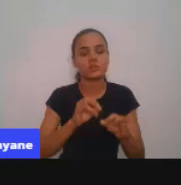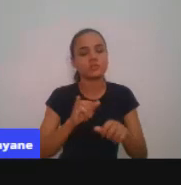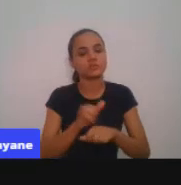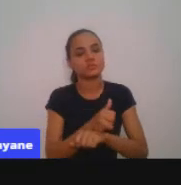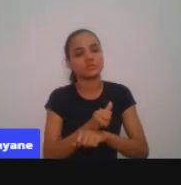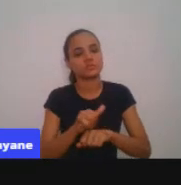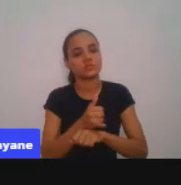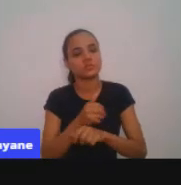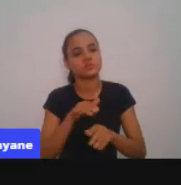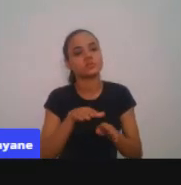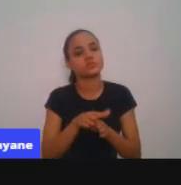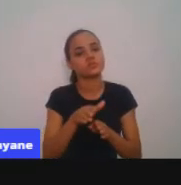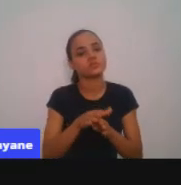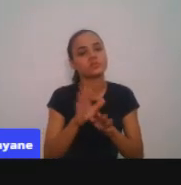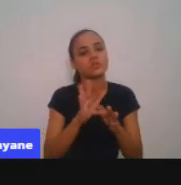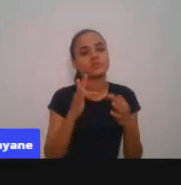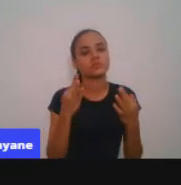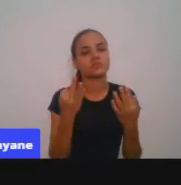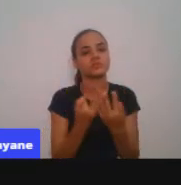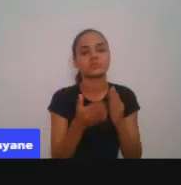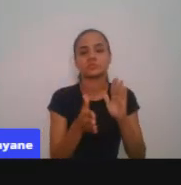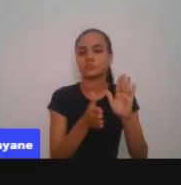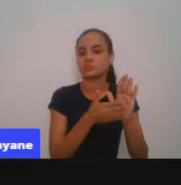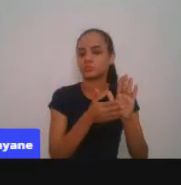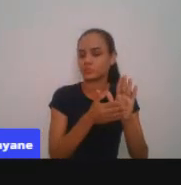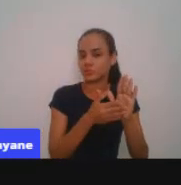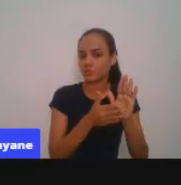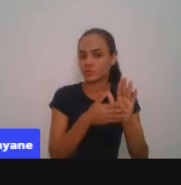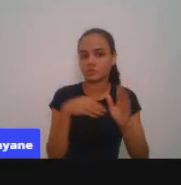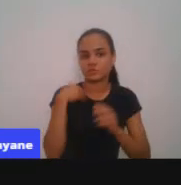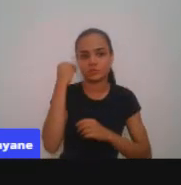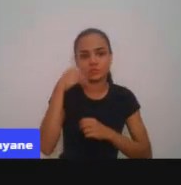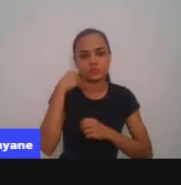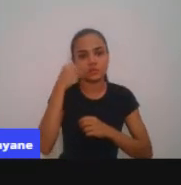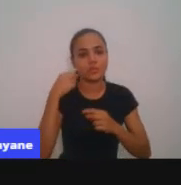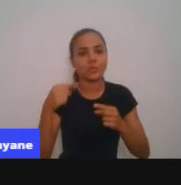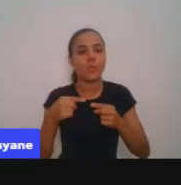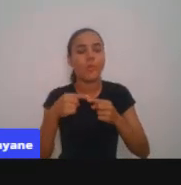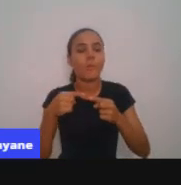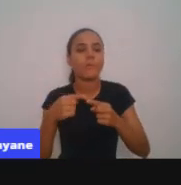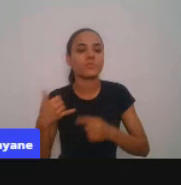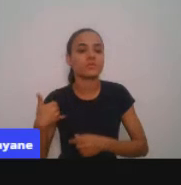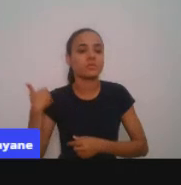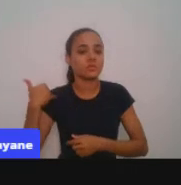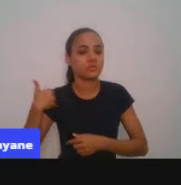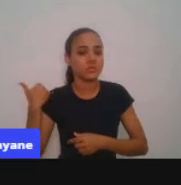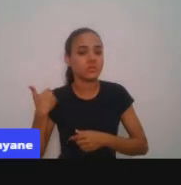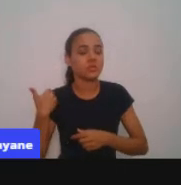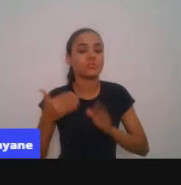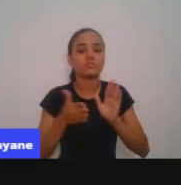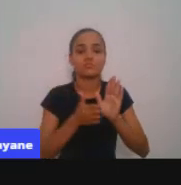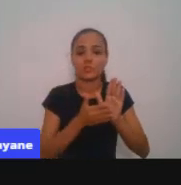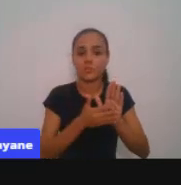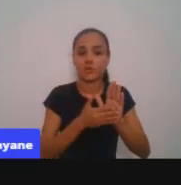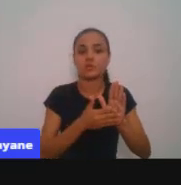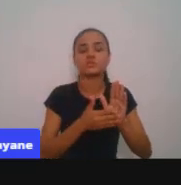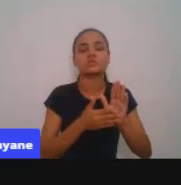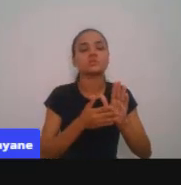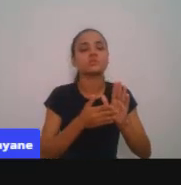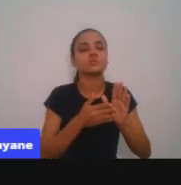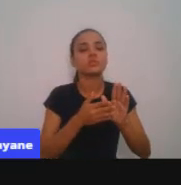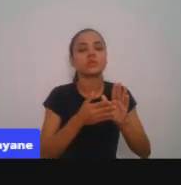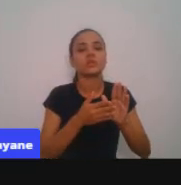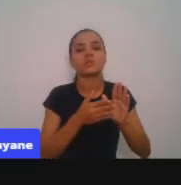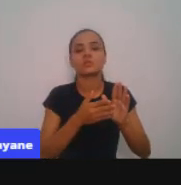propostas de experiências e atividades compatíveis com a faixa etária, priorizar propostas significativas. Pode passar,